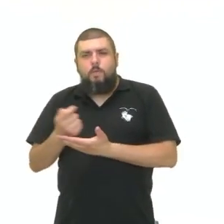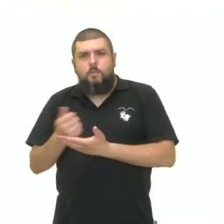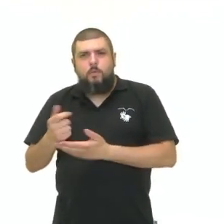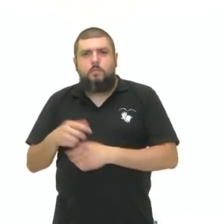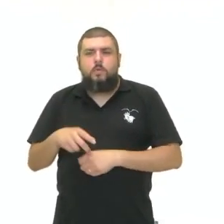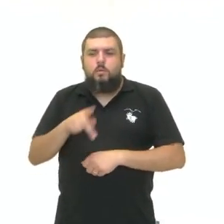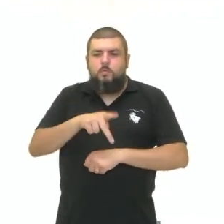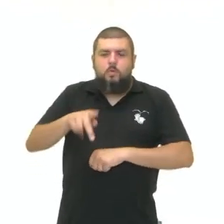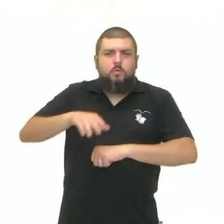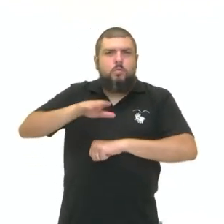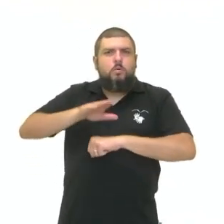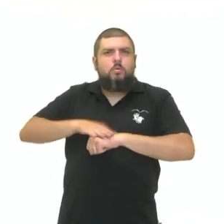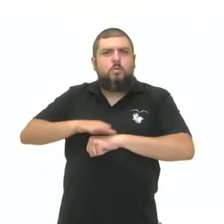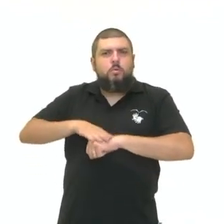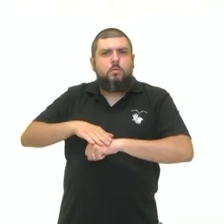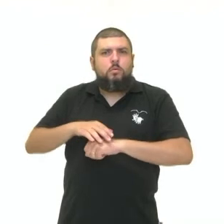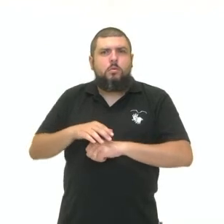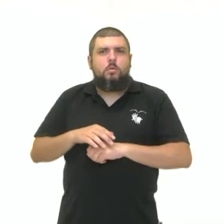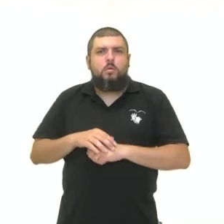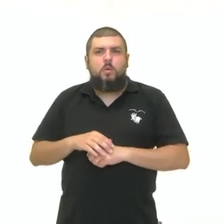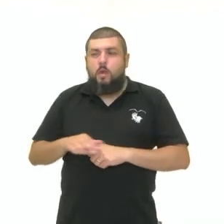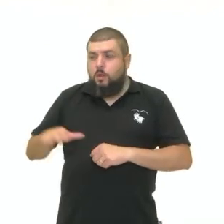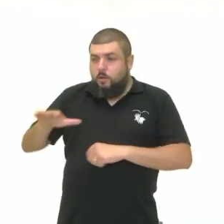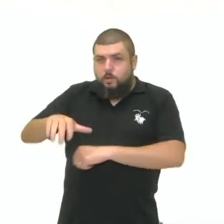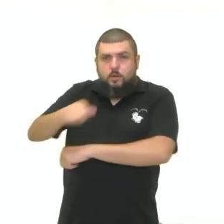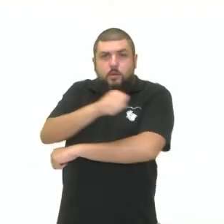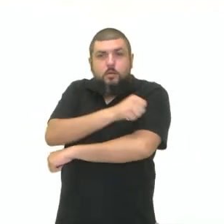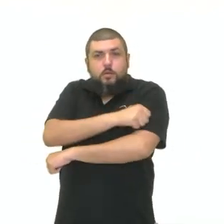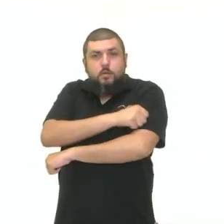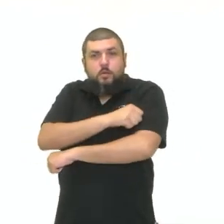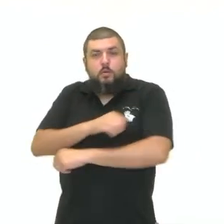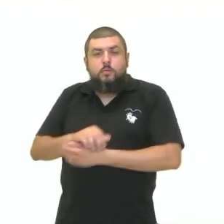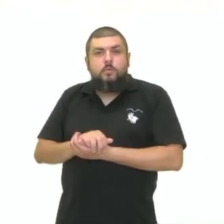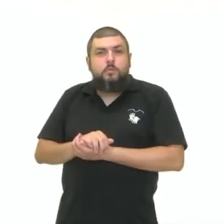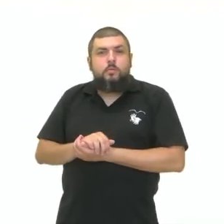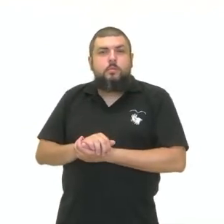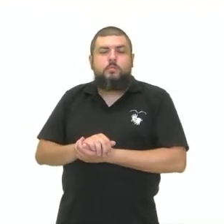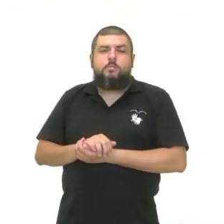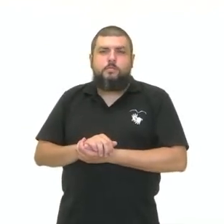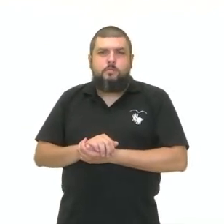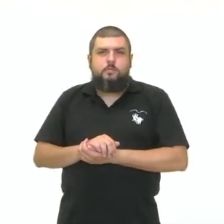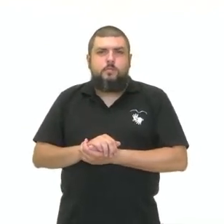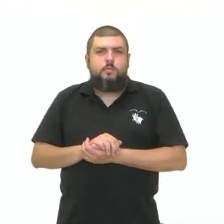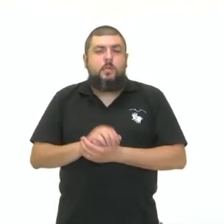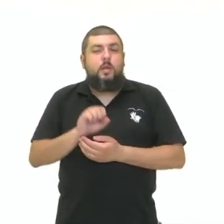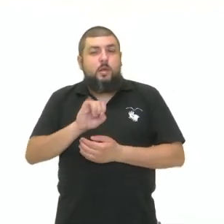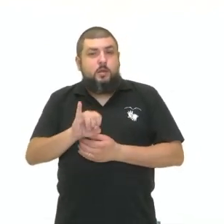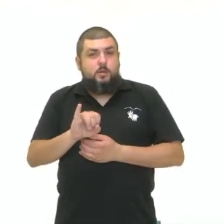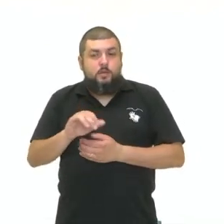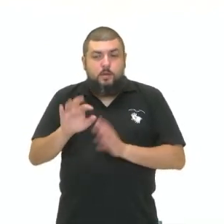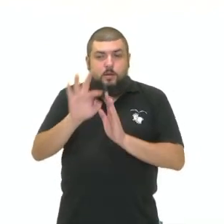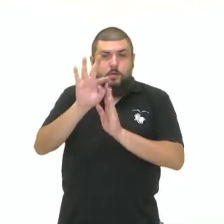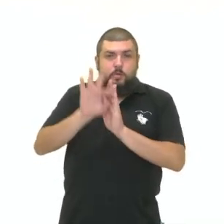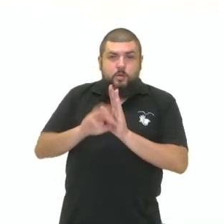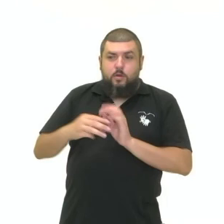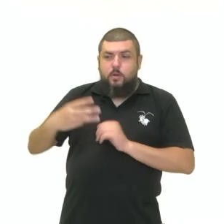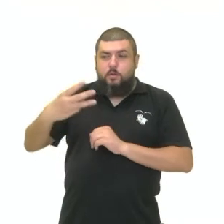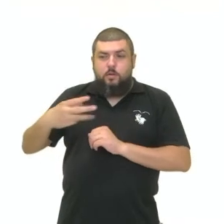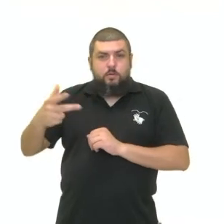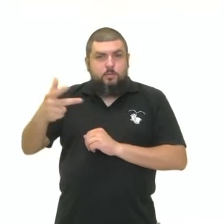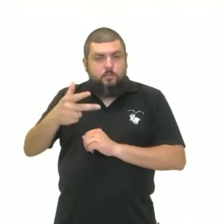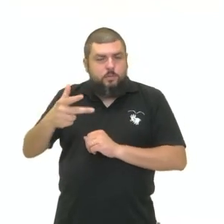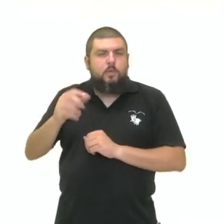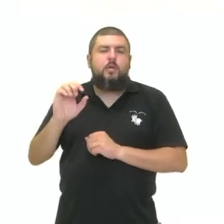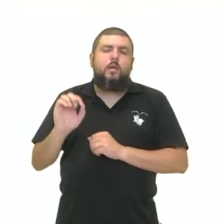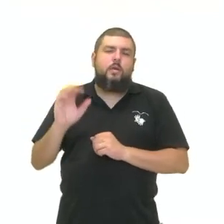professor, os próprios estudantes buscam. Então, sim, se você pensou que o texto está em terceira pessoa, é o que ocorre.